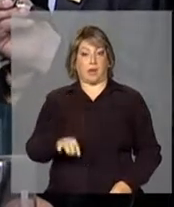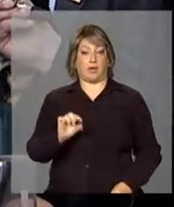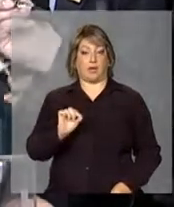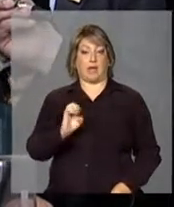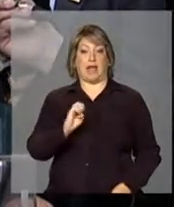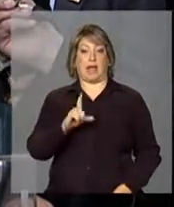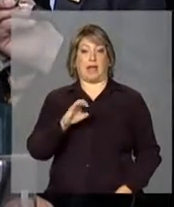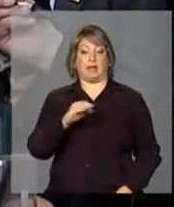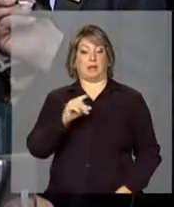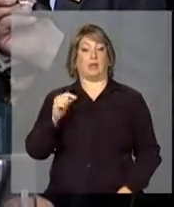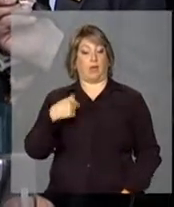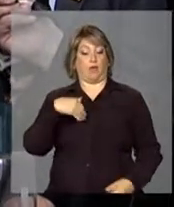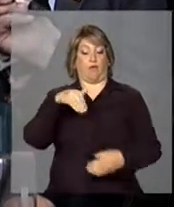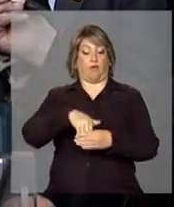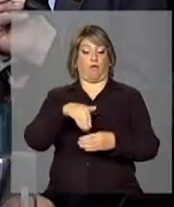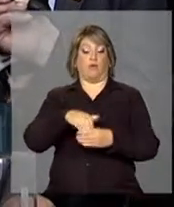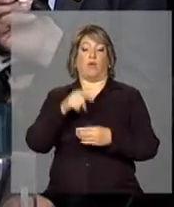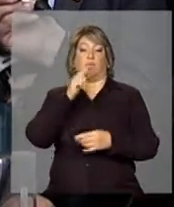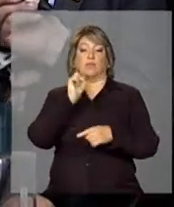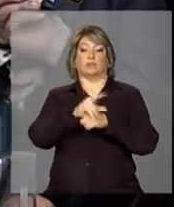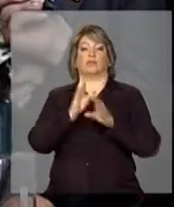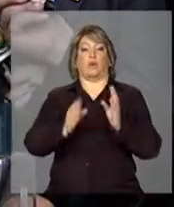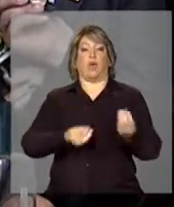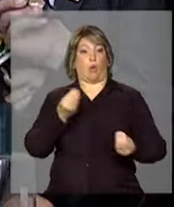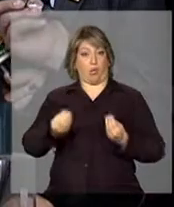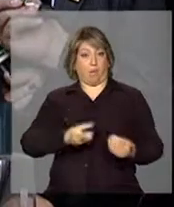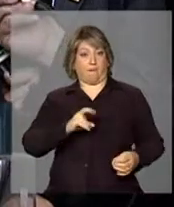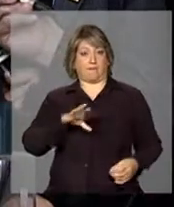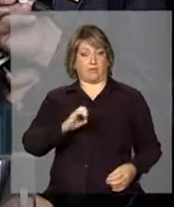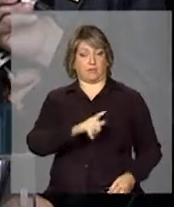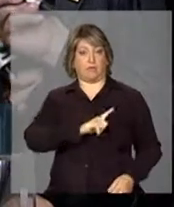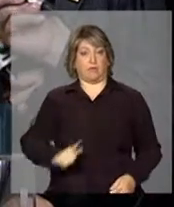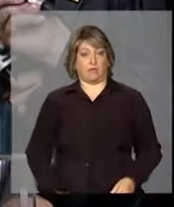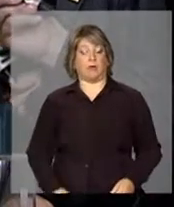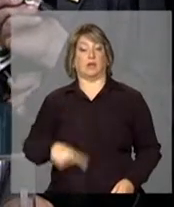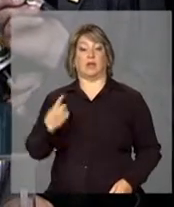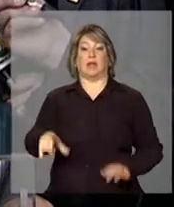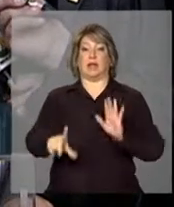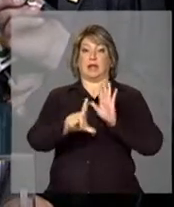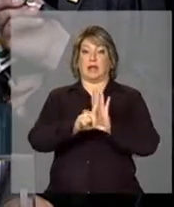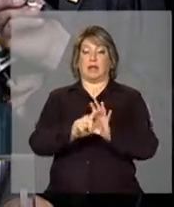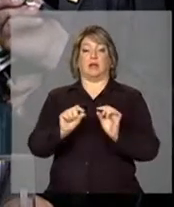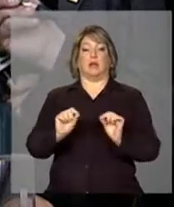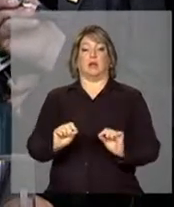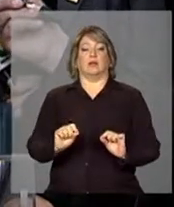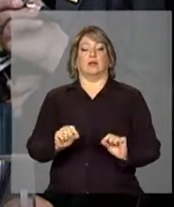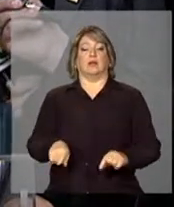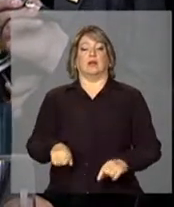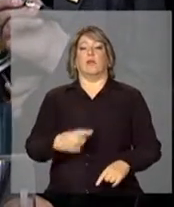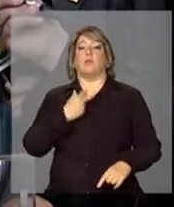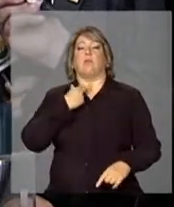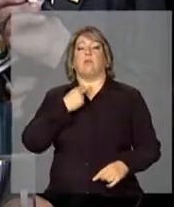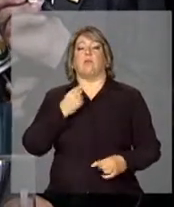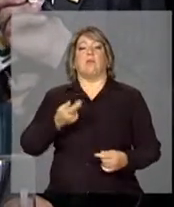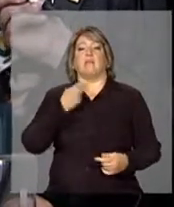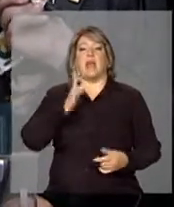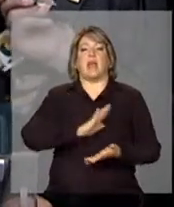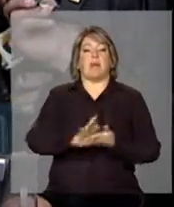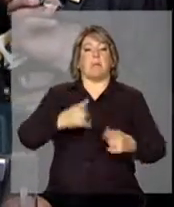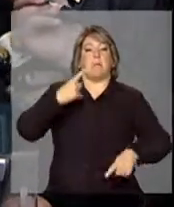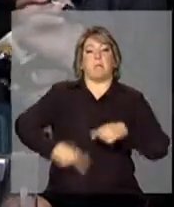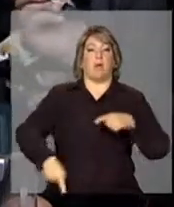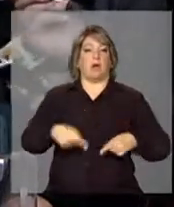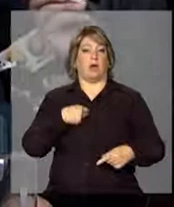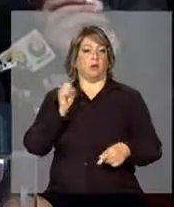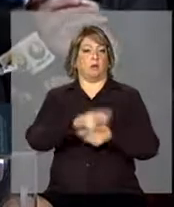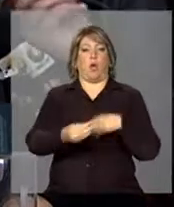eleição. Eu fui eleito para tal e a legislação não tem nada que proíba este fato. Mas